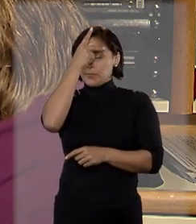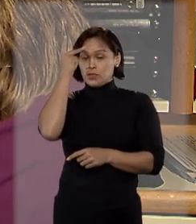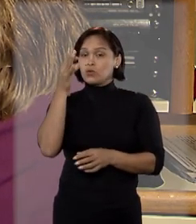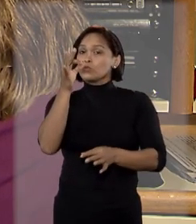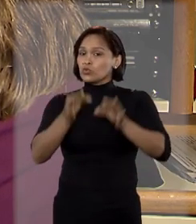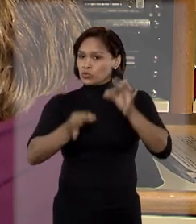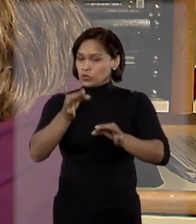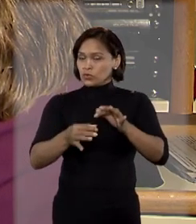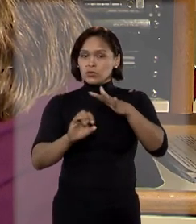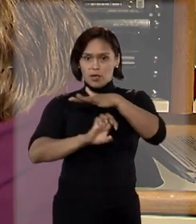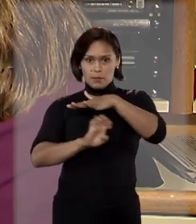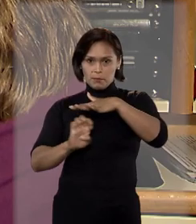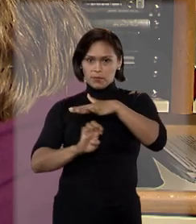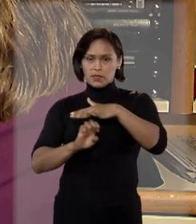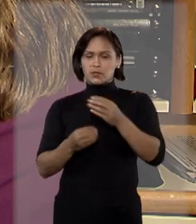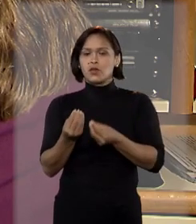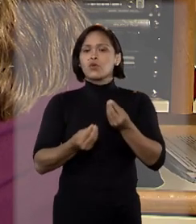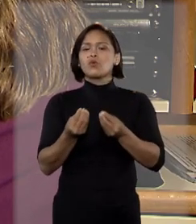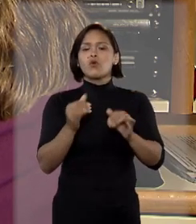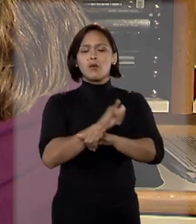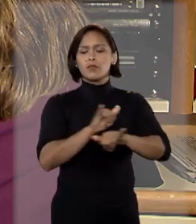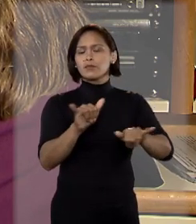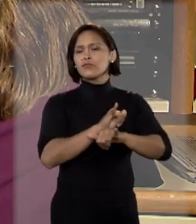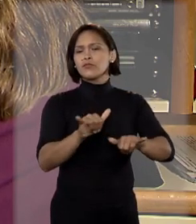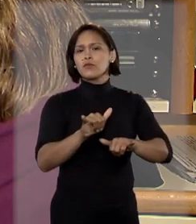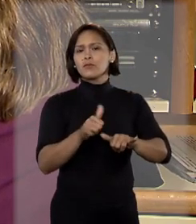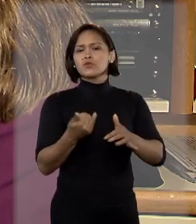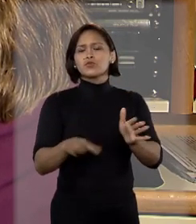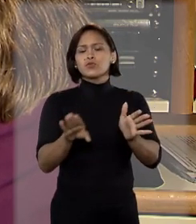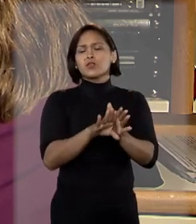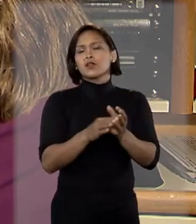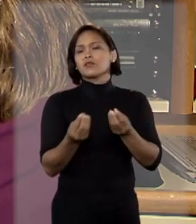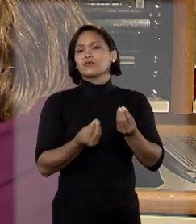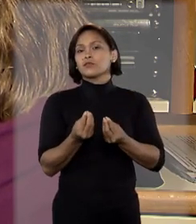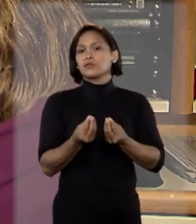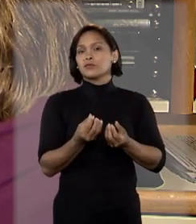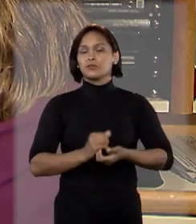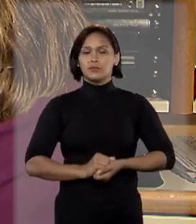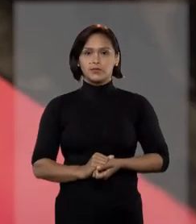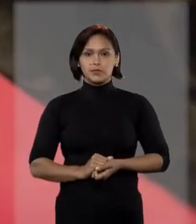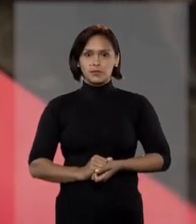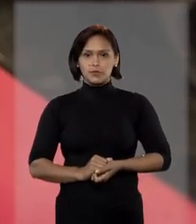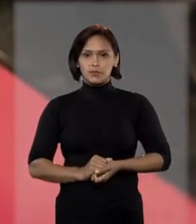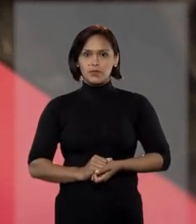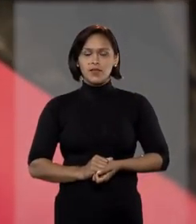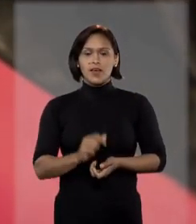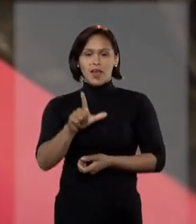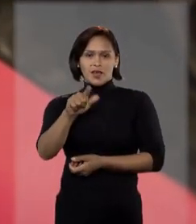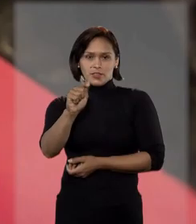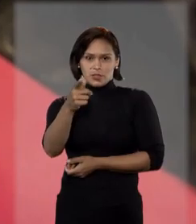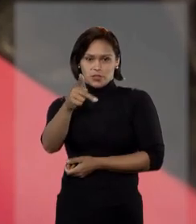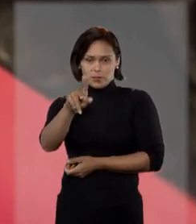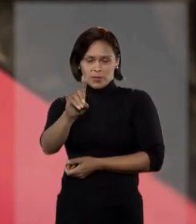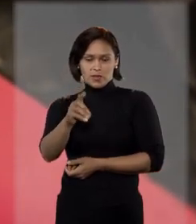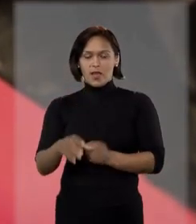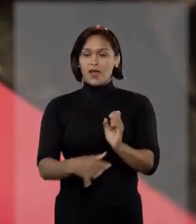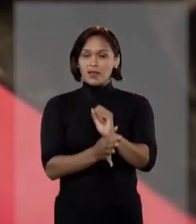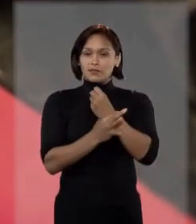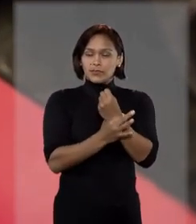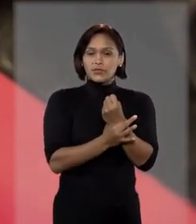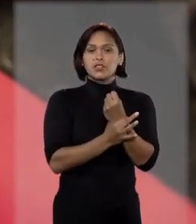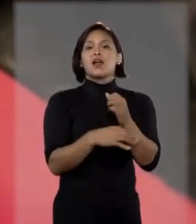como é que essas pessoas jurídicas, tá? Essas empresas, tinham esse acesso a essas informações? A LGPD garante direitos